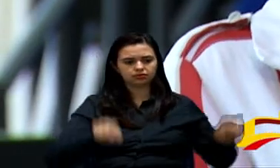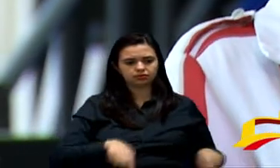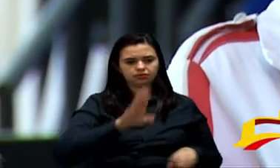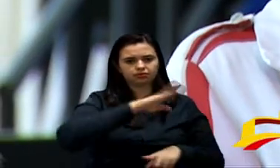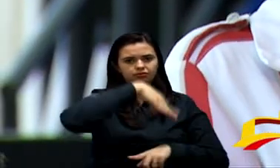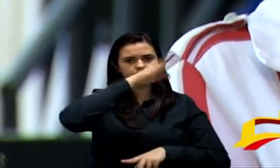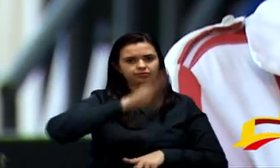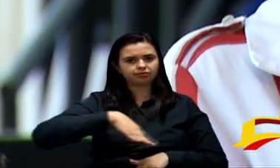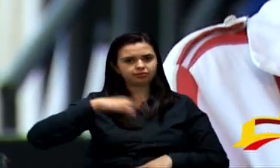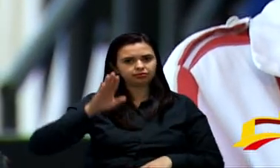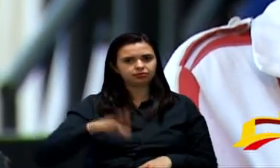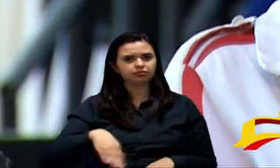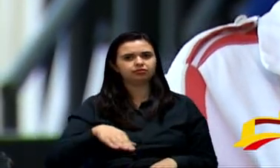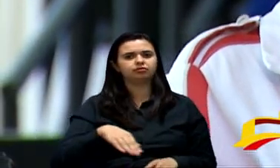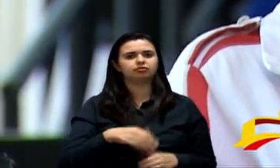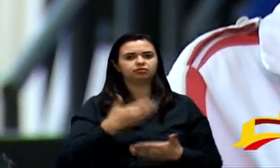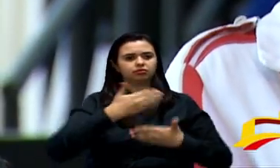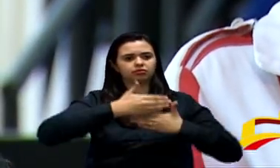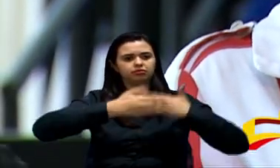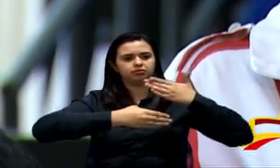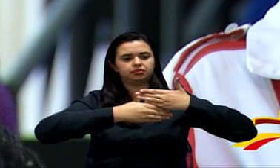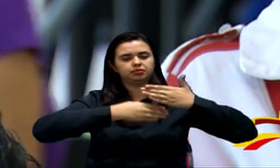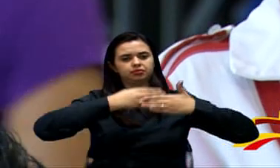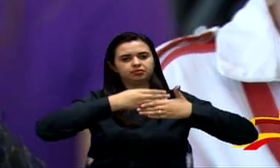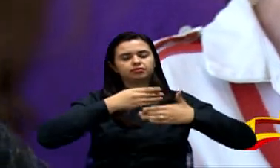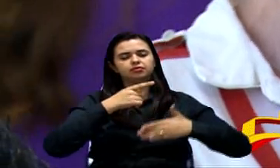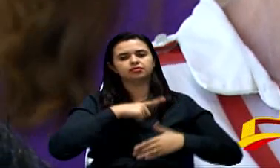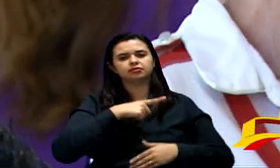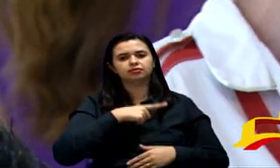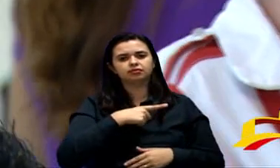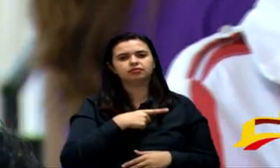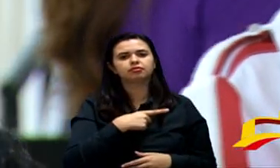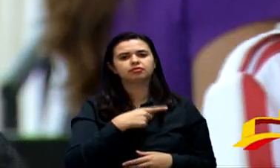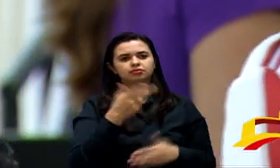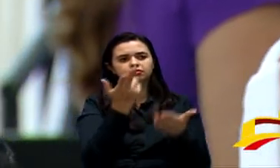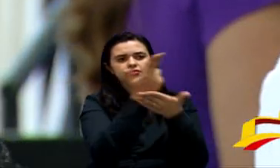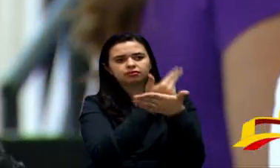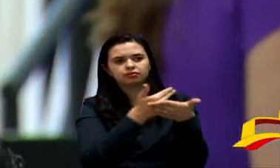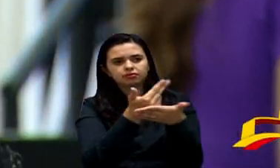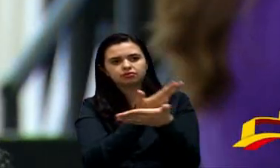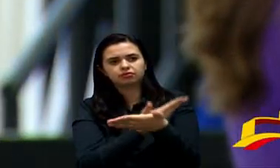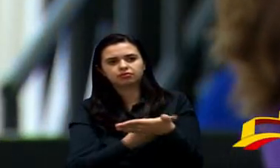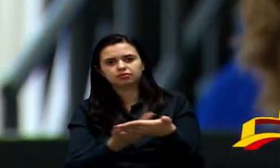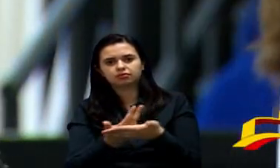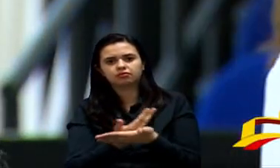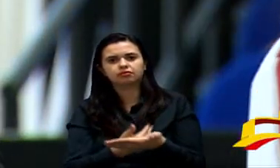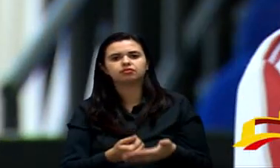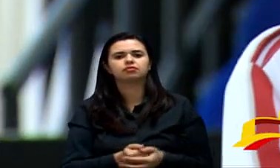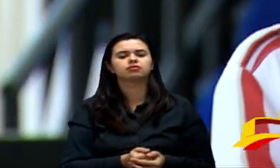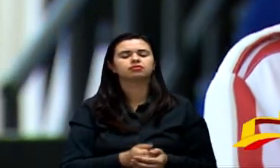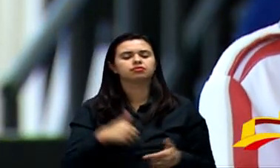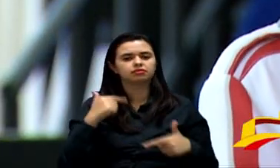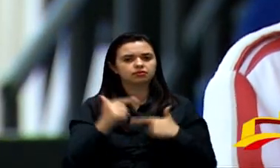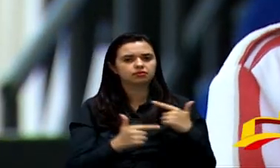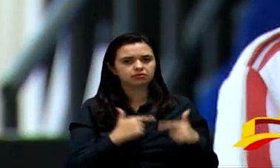muros, né, da cidade. Nós temos debate sempre da história da classe trabalhadora,